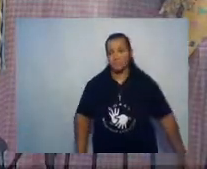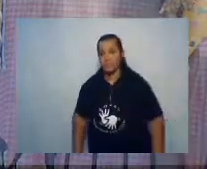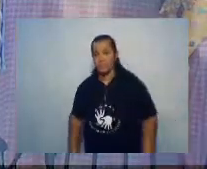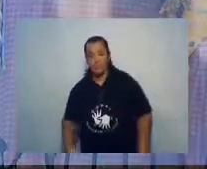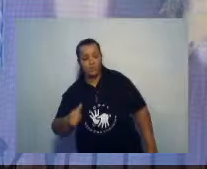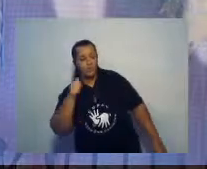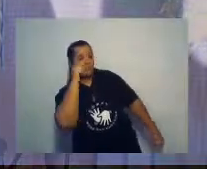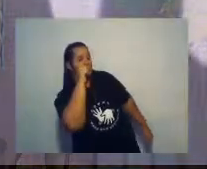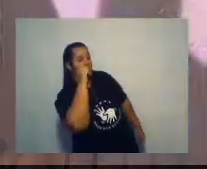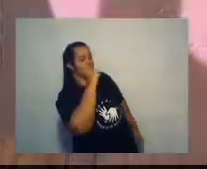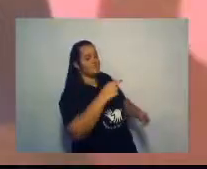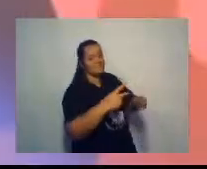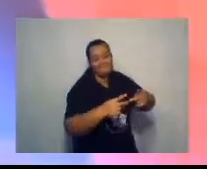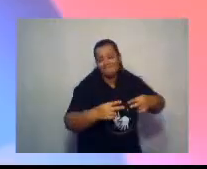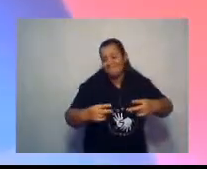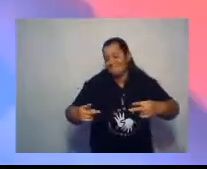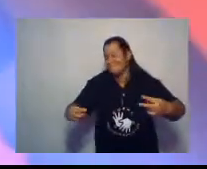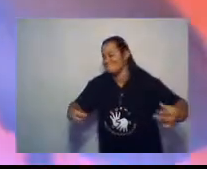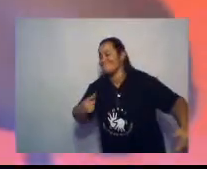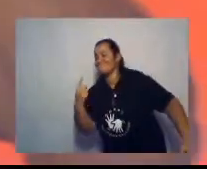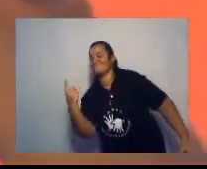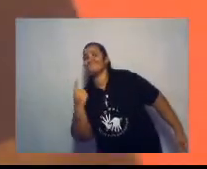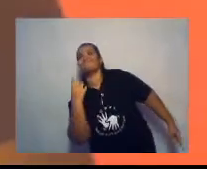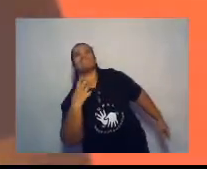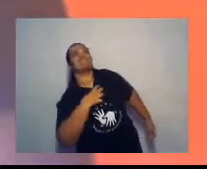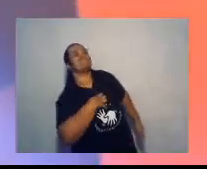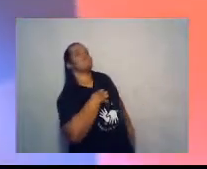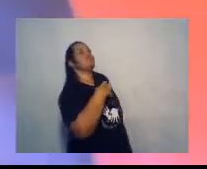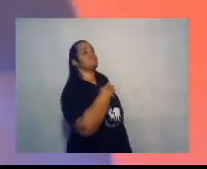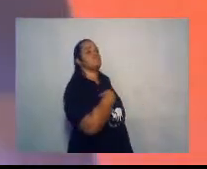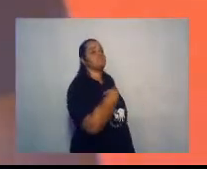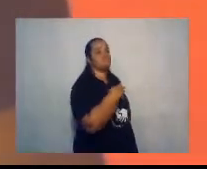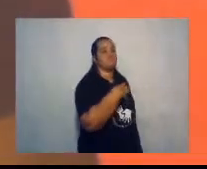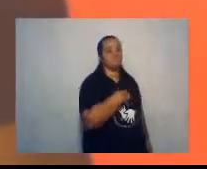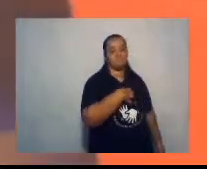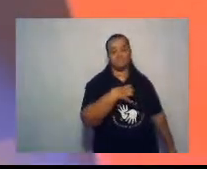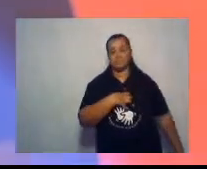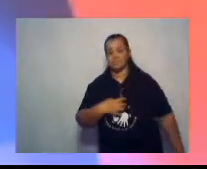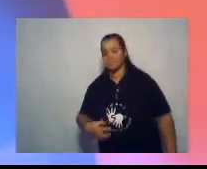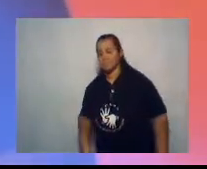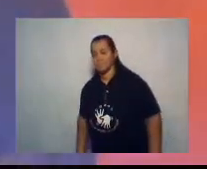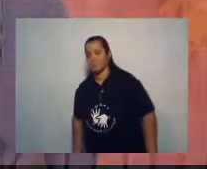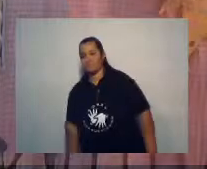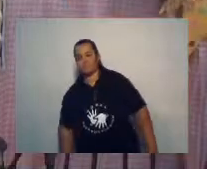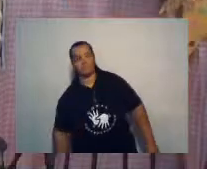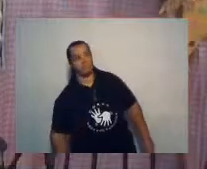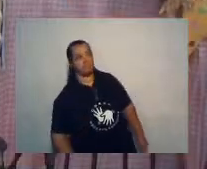É como ter mulheres e milhões ser sozinho.